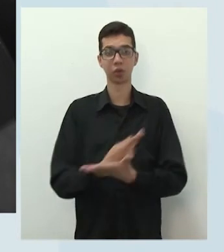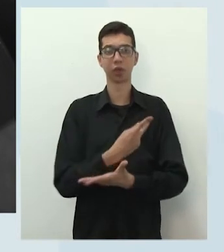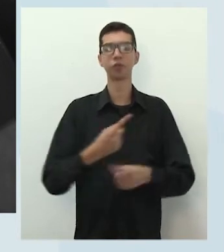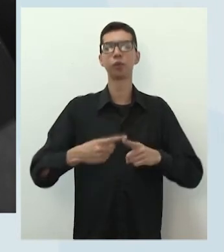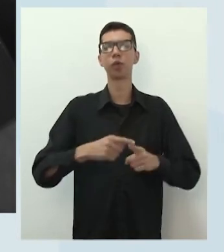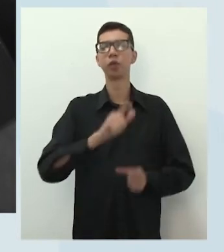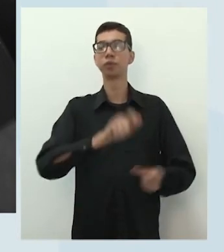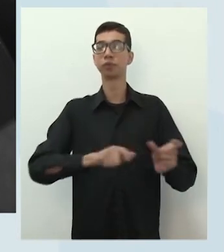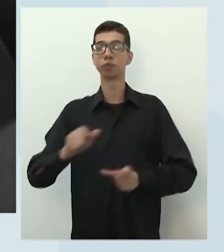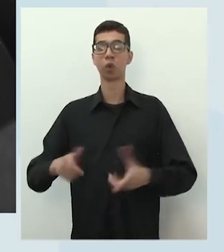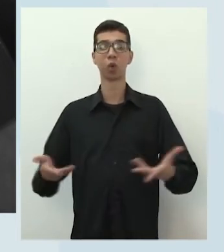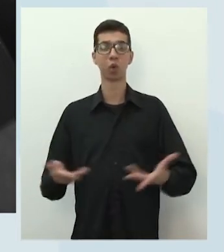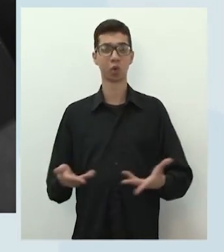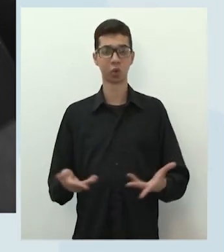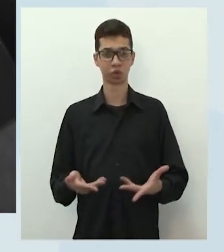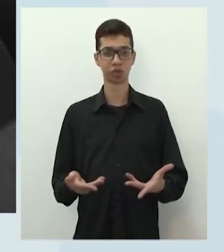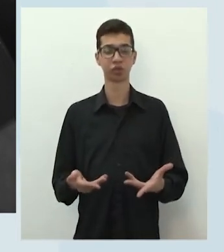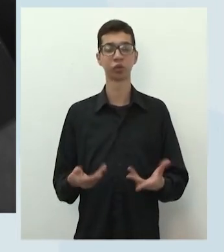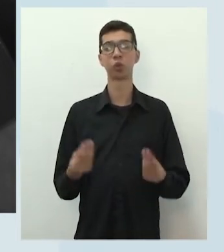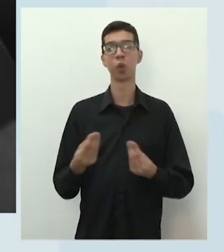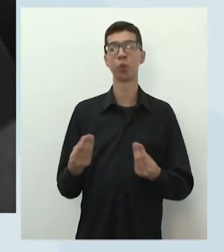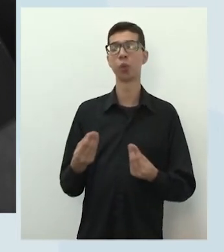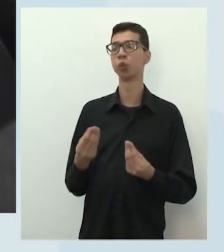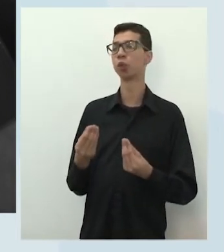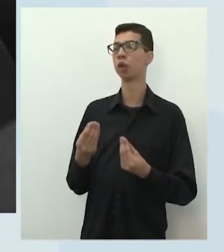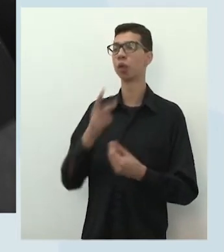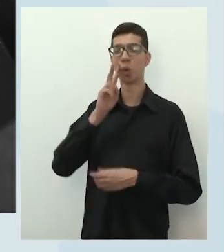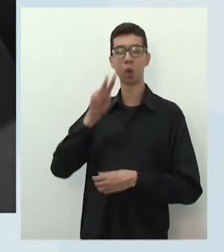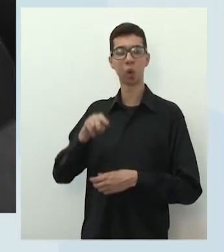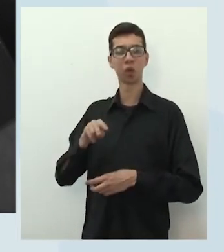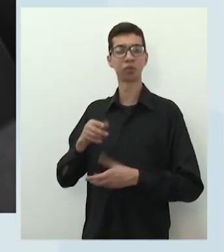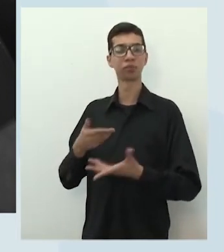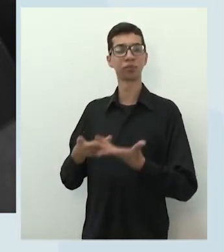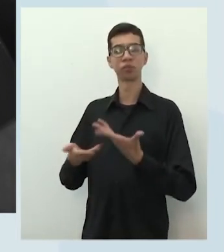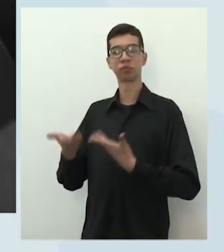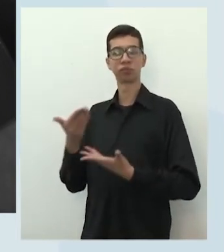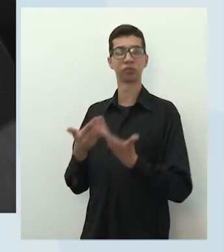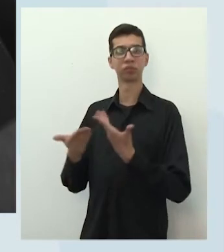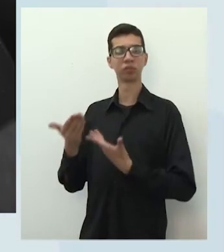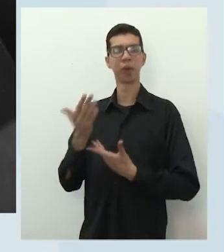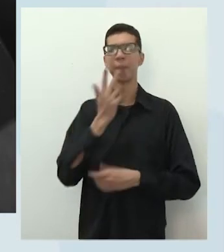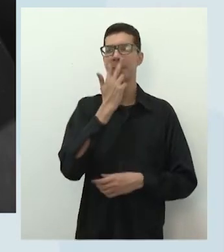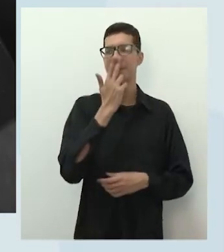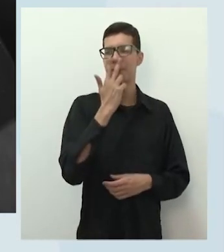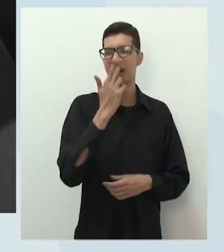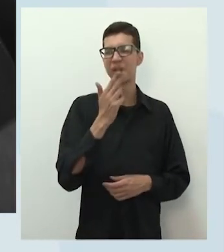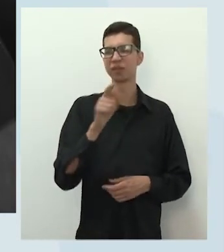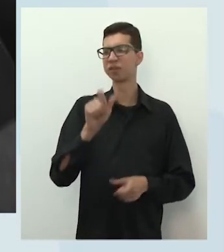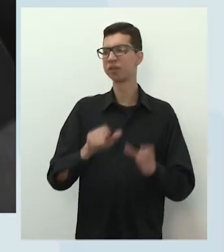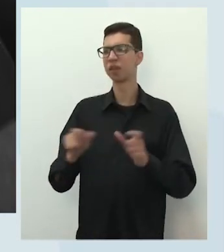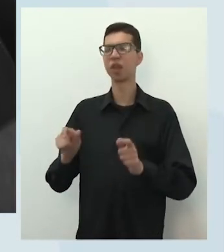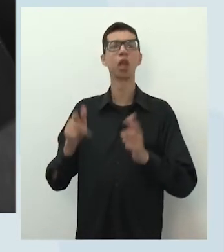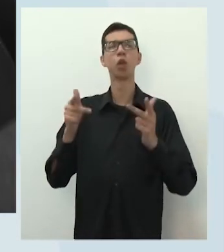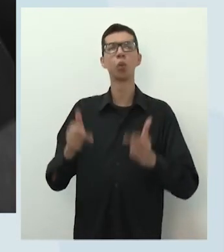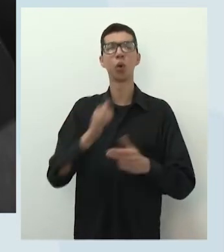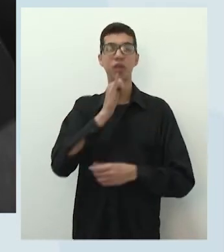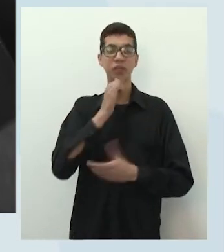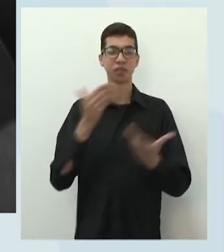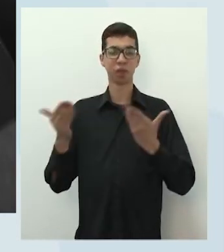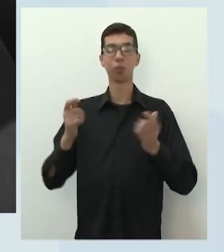para que eu falasse com vocês de perigos, e existem perigos, vamos avançar então nessa discussão. Uma outra característica da